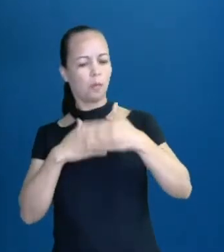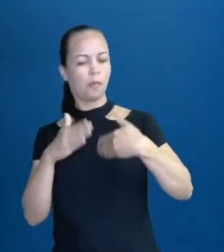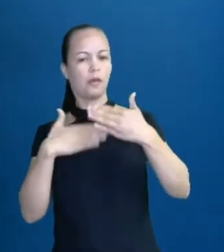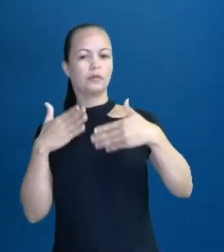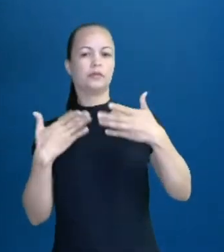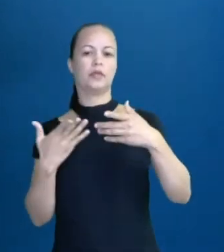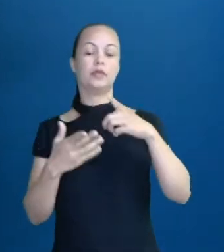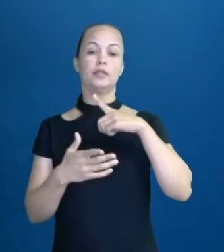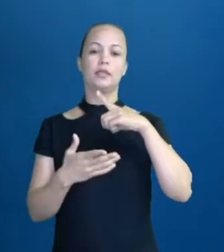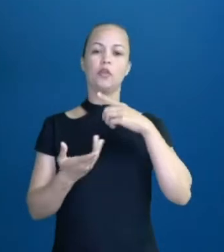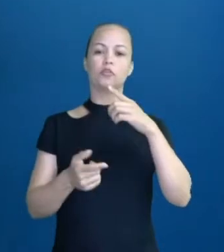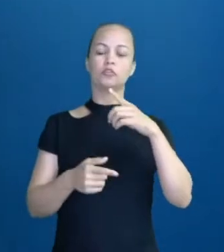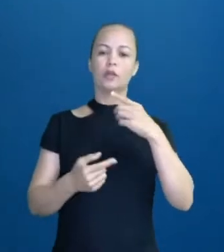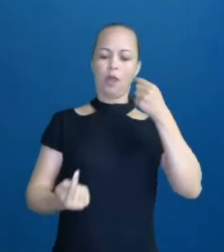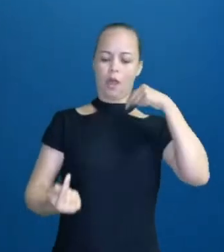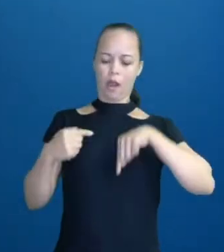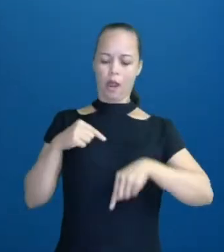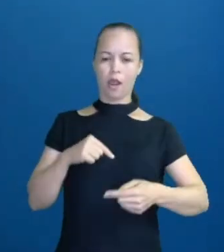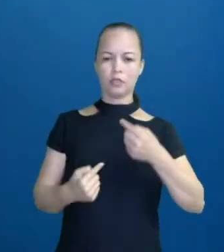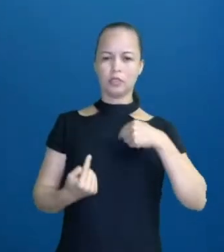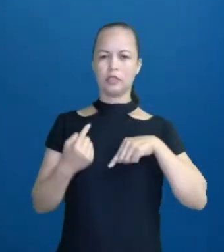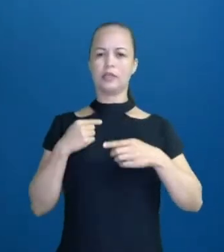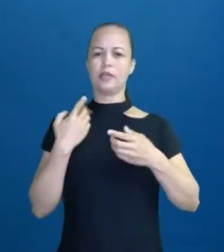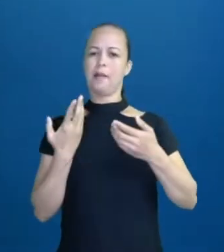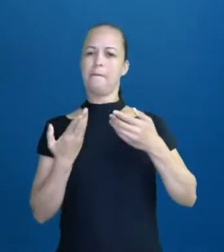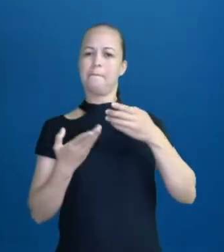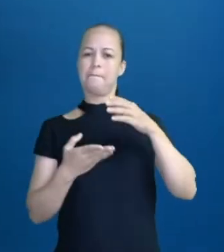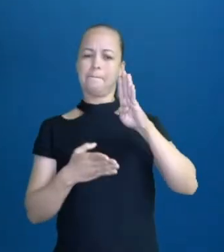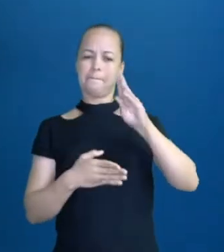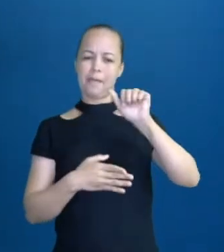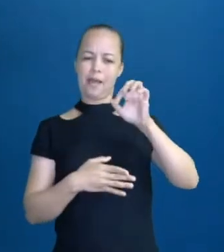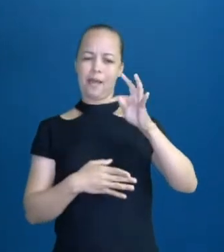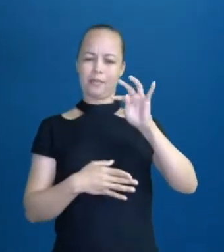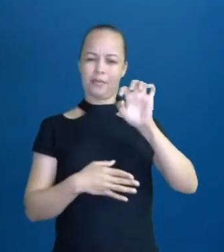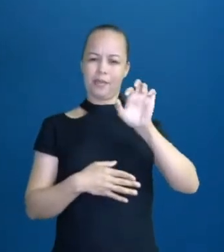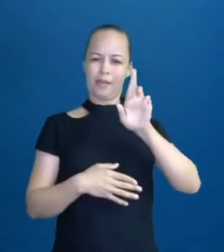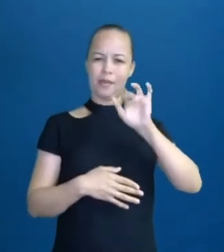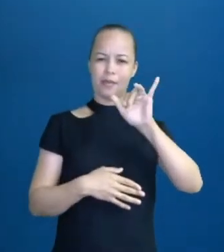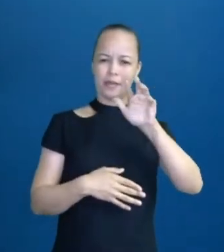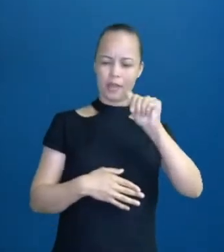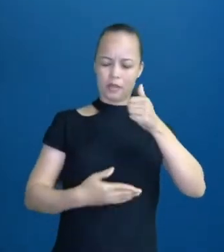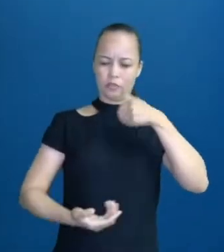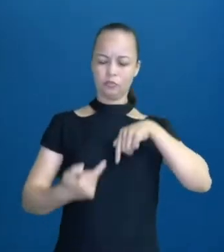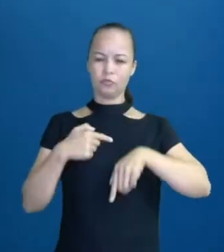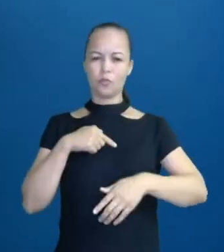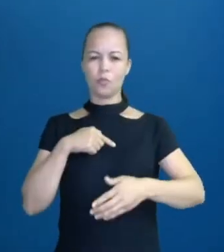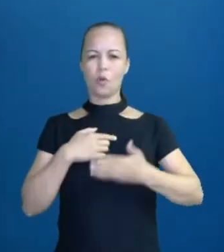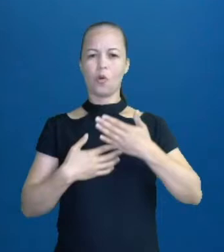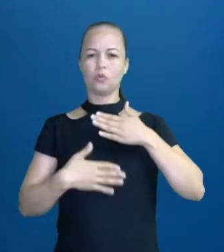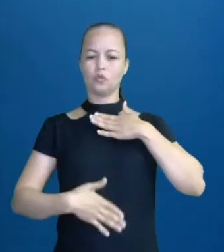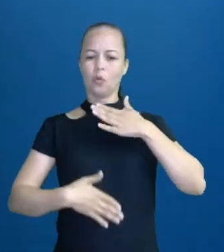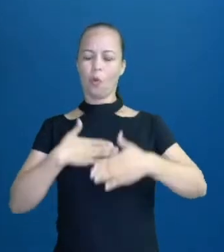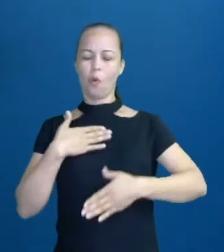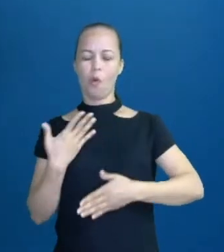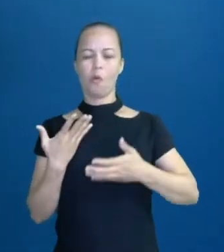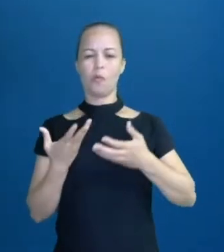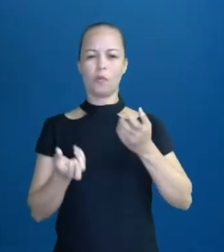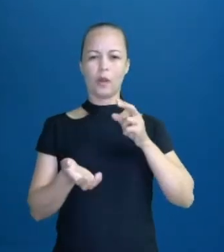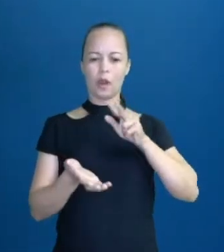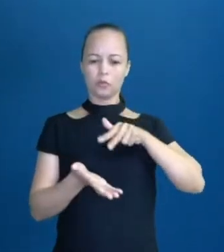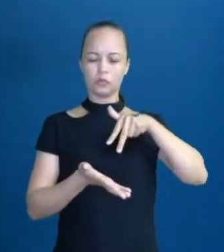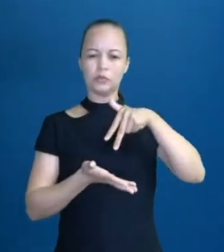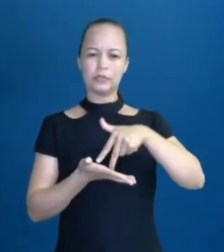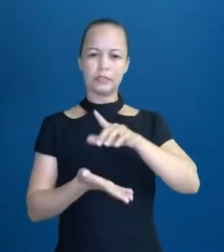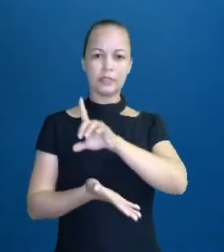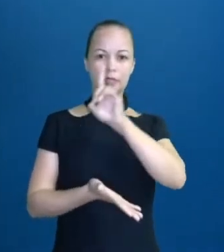nós recarreguemos as nossas baterias, toda a nossa energia, para que a gente possa enfrentar o dia seguinte com muita